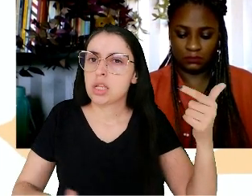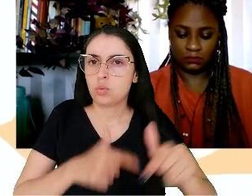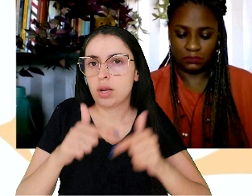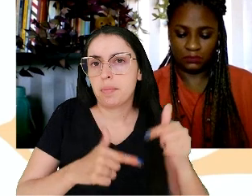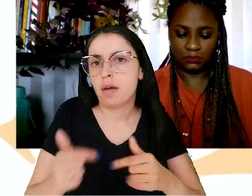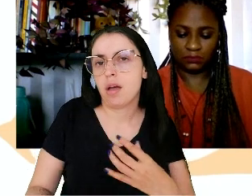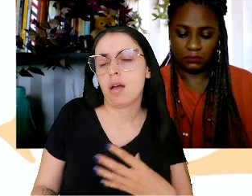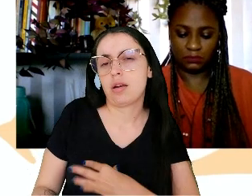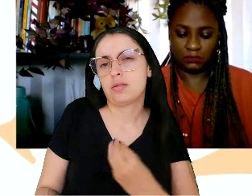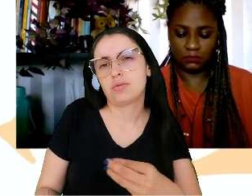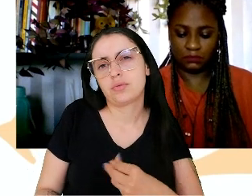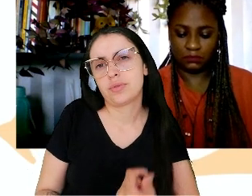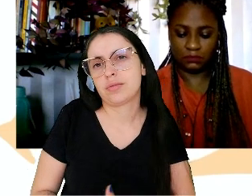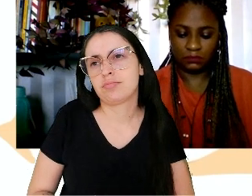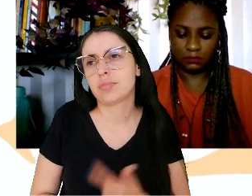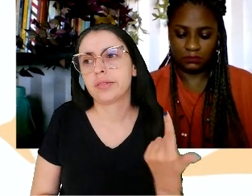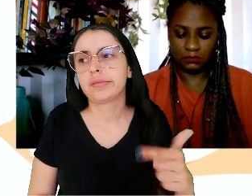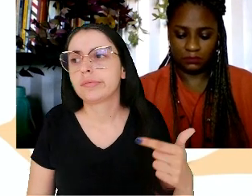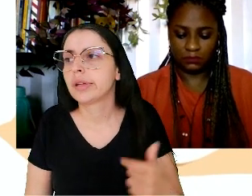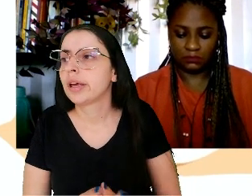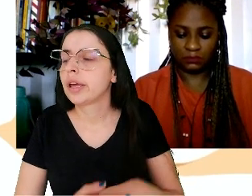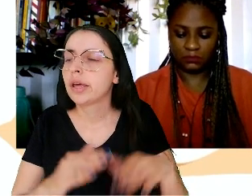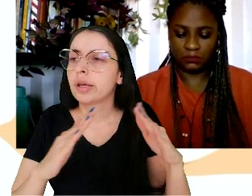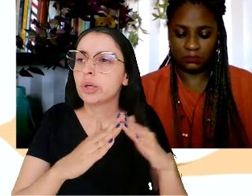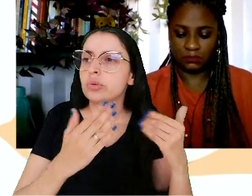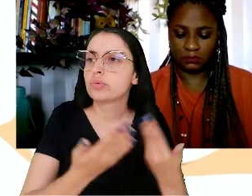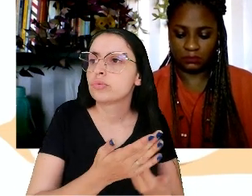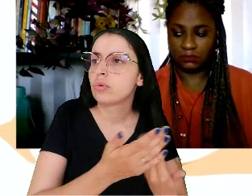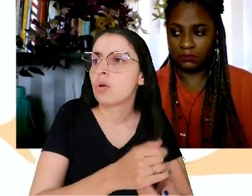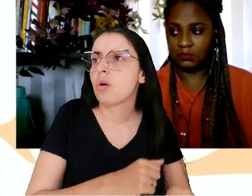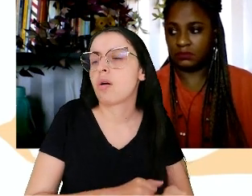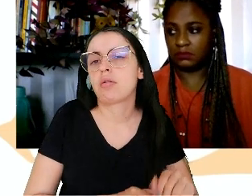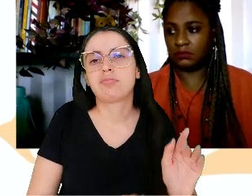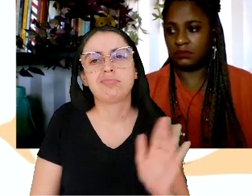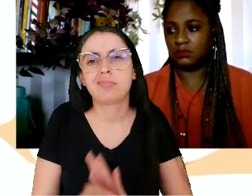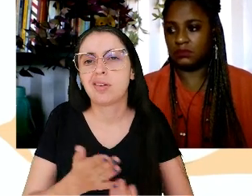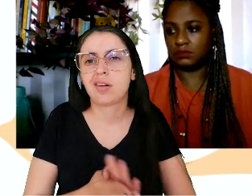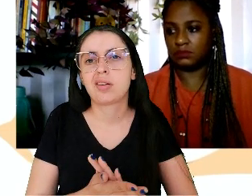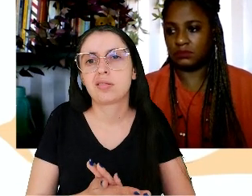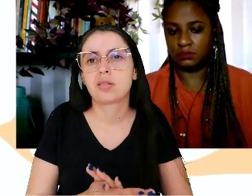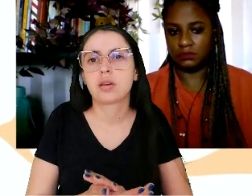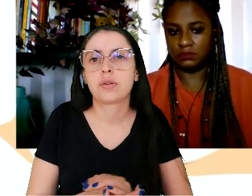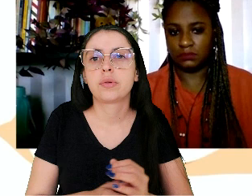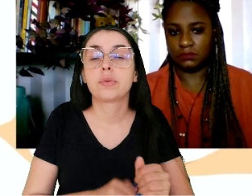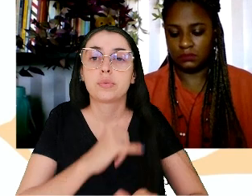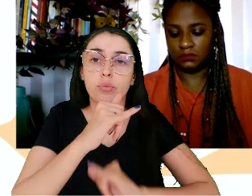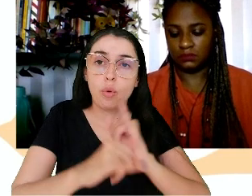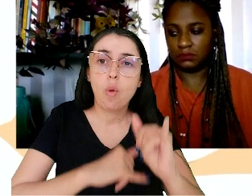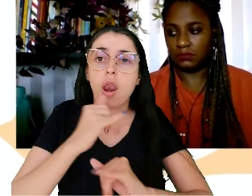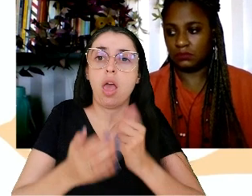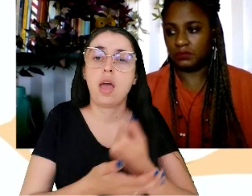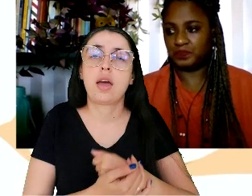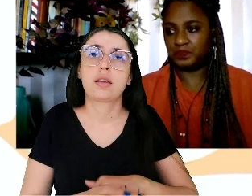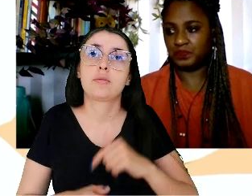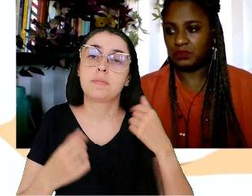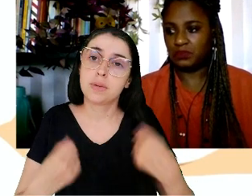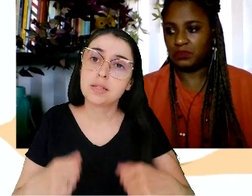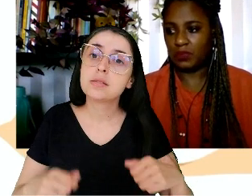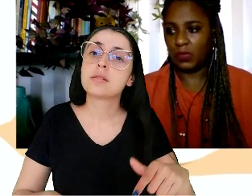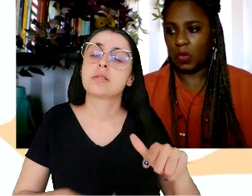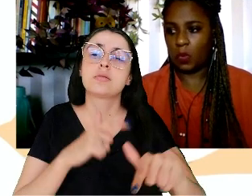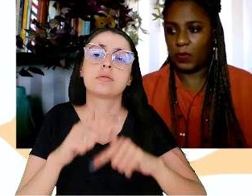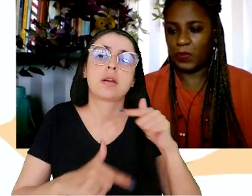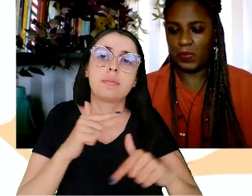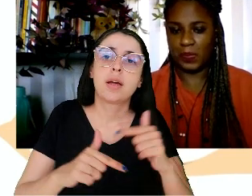filhos, eu não tenho mais creche para levar meus filhos não estão na escola, estão na escola virtual, eu tenho que trabalhar